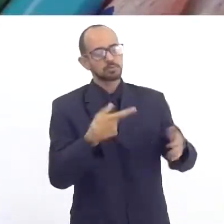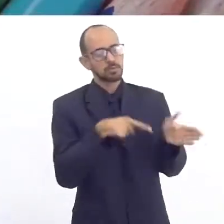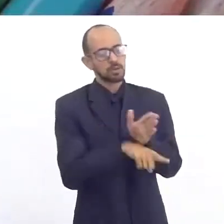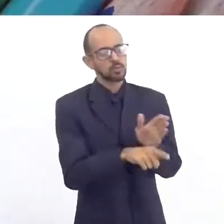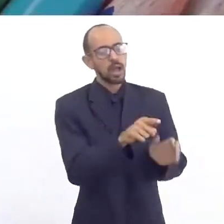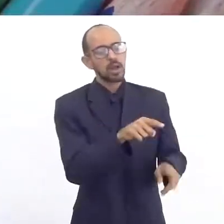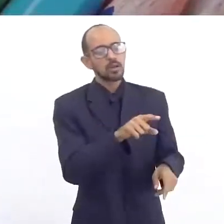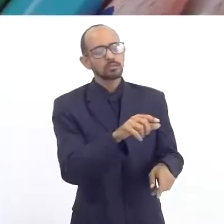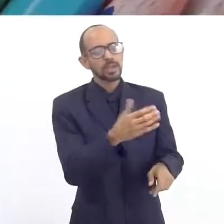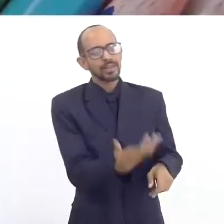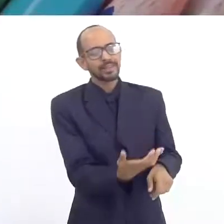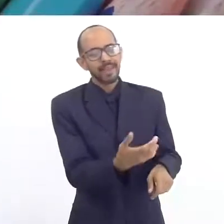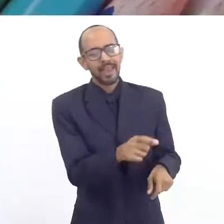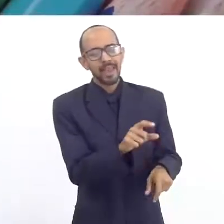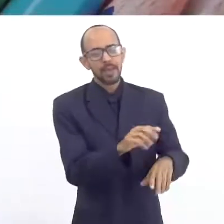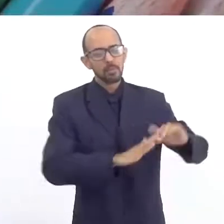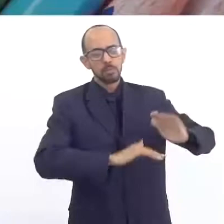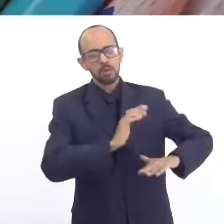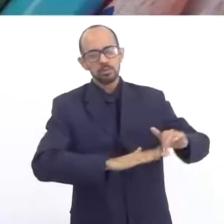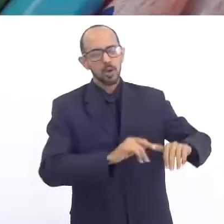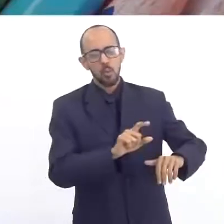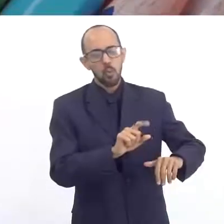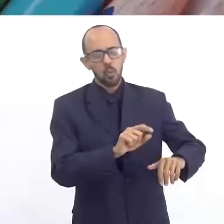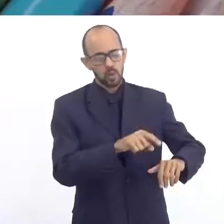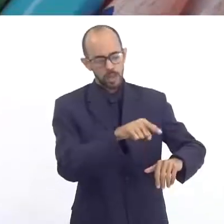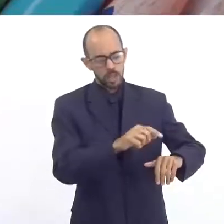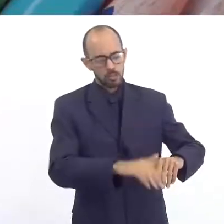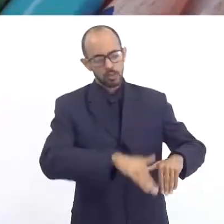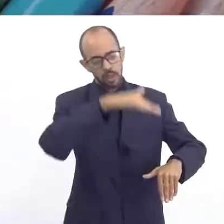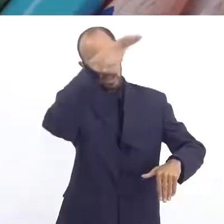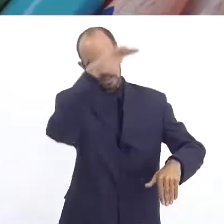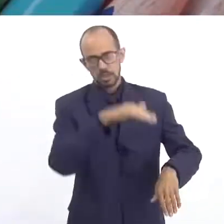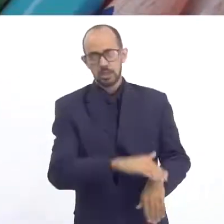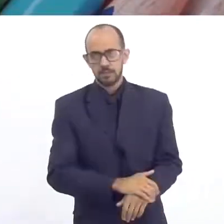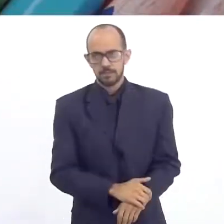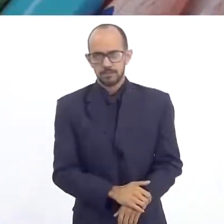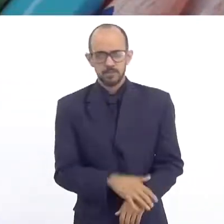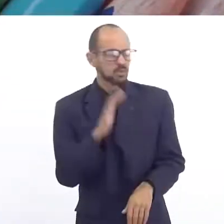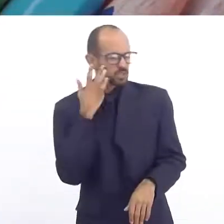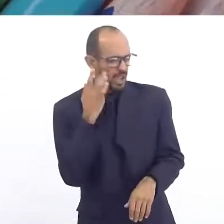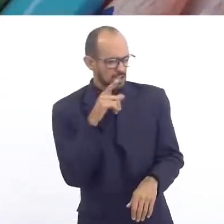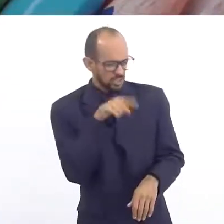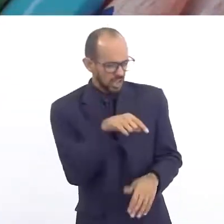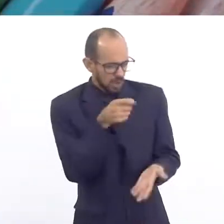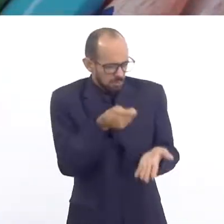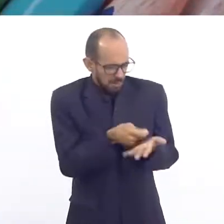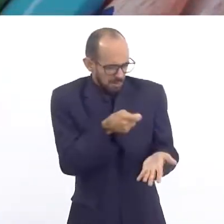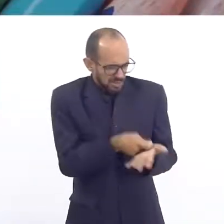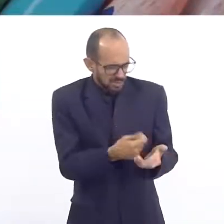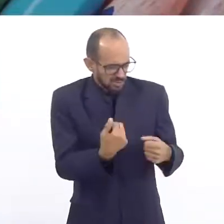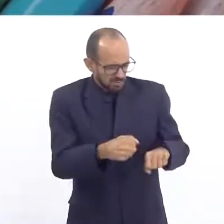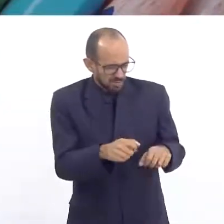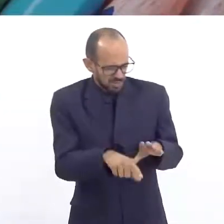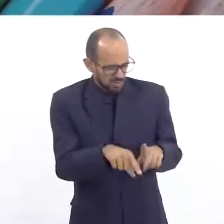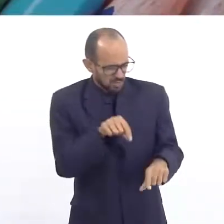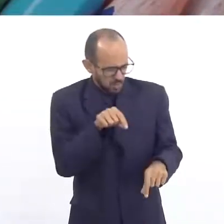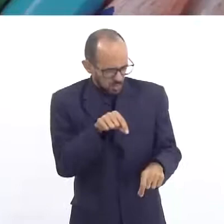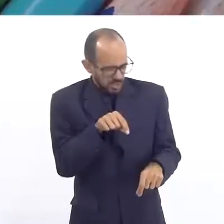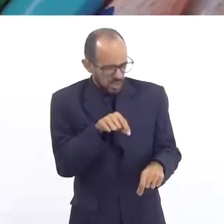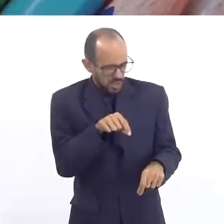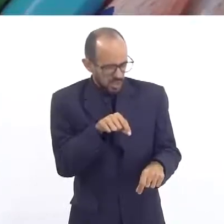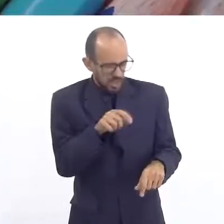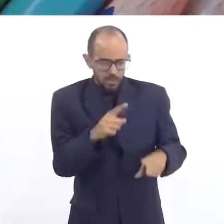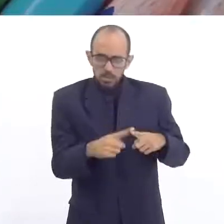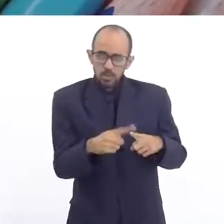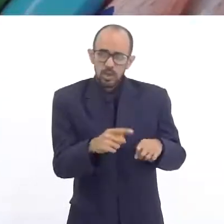quando crescer? E é complicado essa escolha. Você acha que tem a ver com, de repente, uma pressão muito forte de você ter que